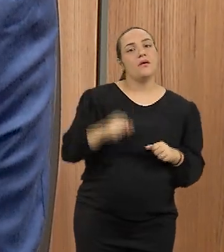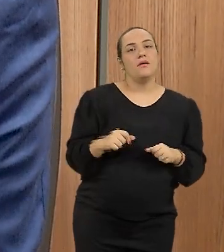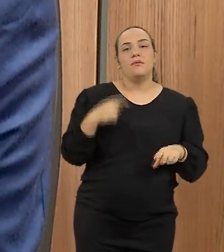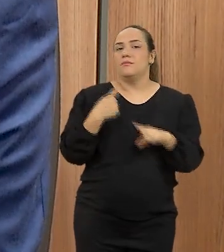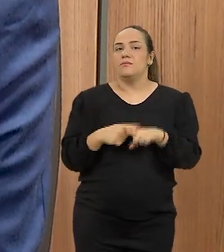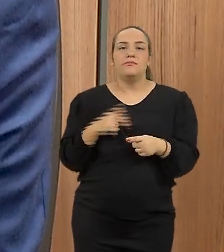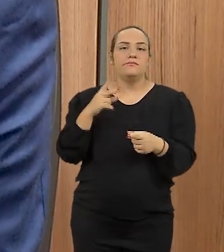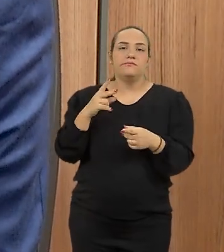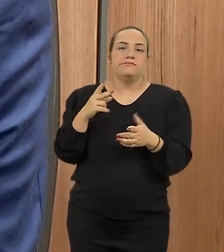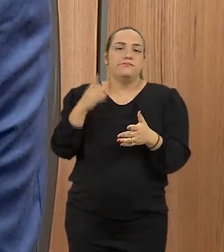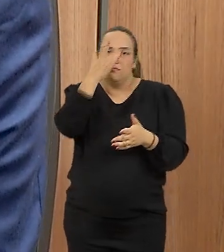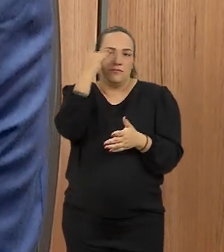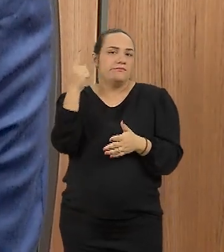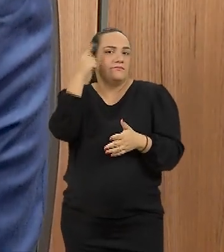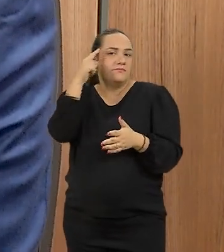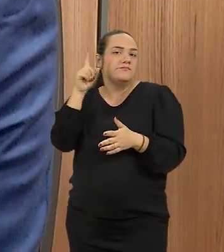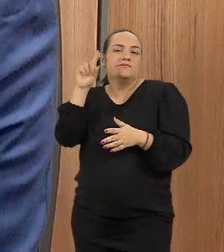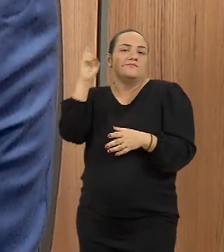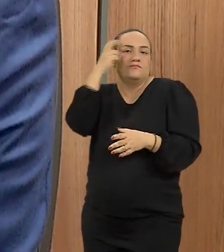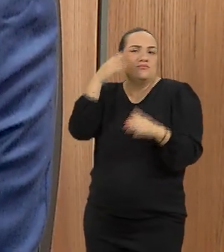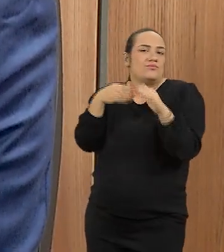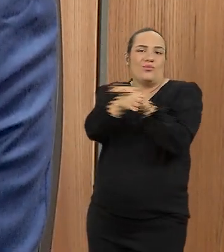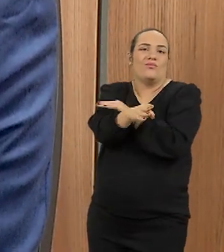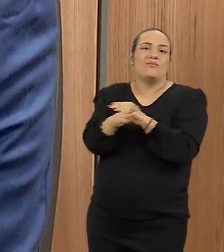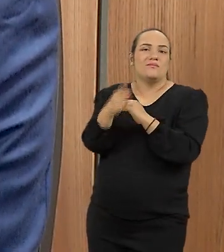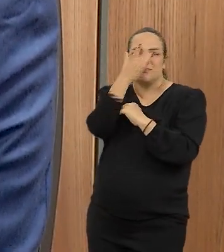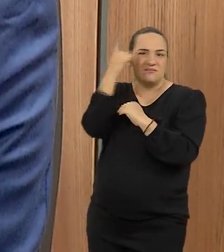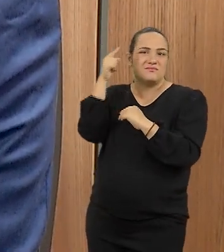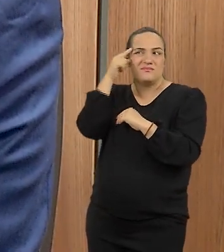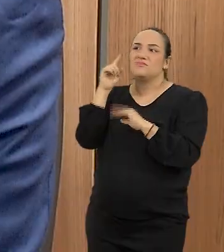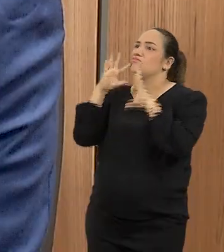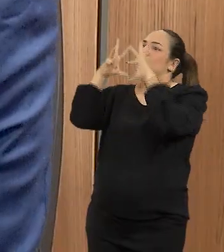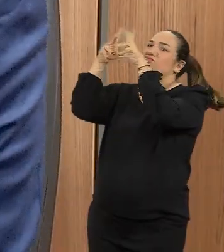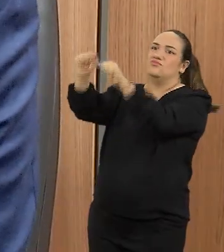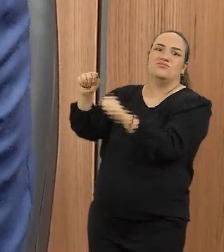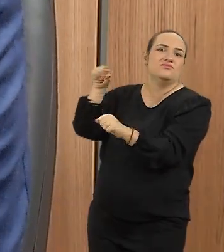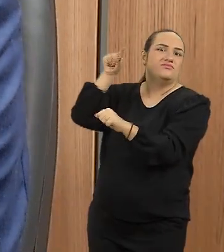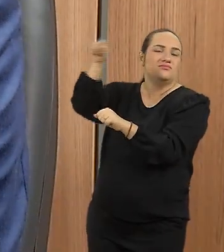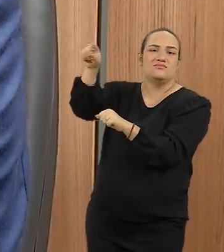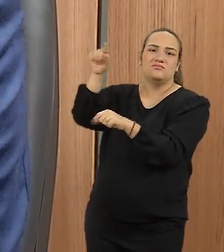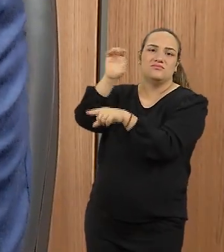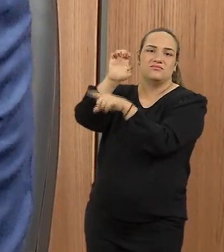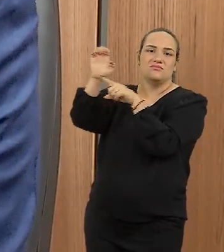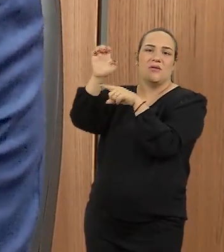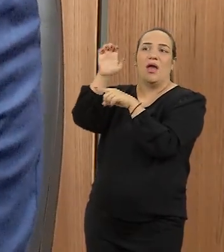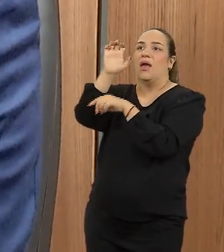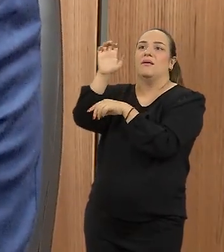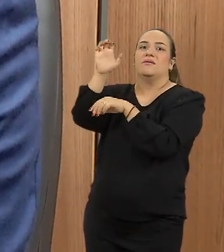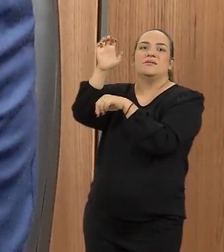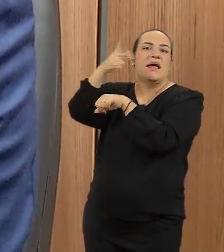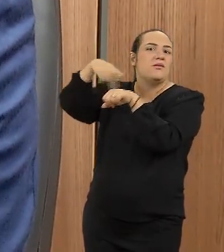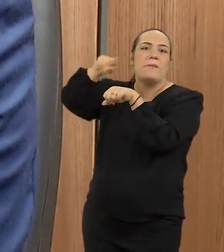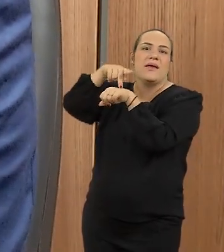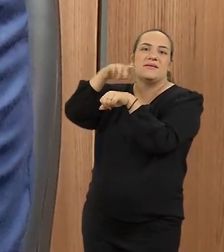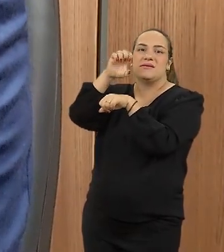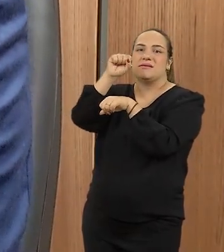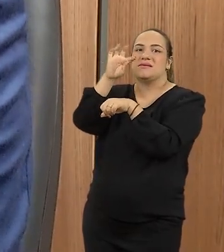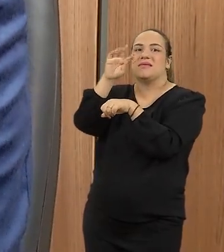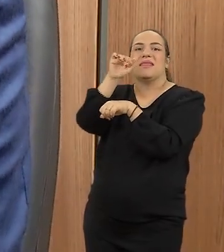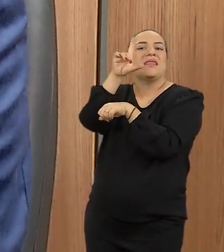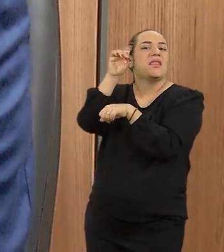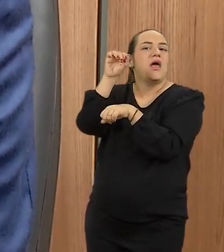Estado como solução para tudo. Essa é a cultura nacional, né, me parece. E aí tudo é do Estado. Então tudo